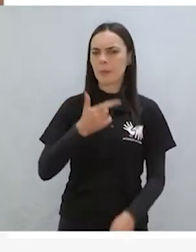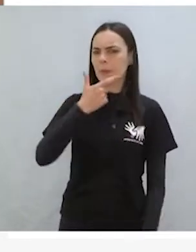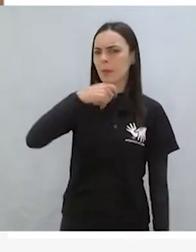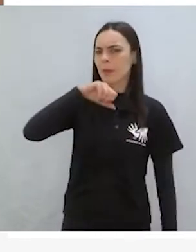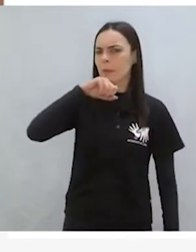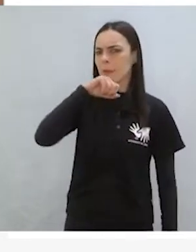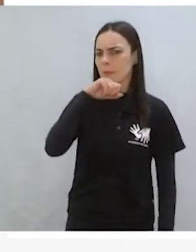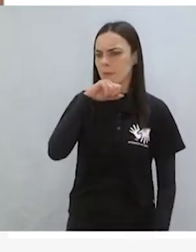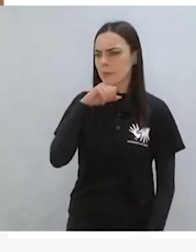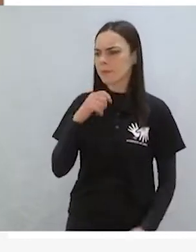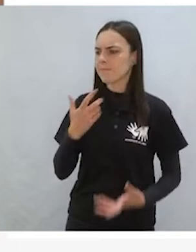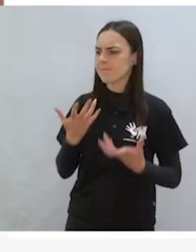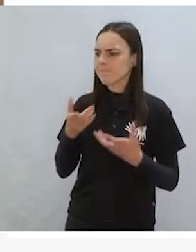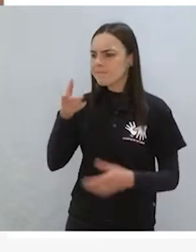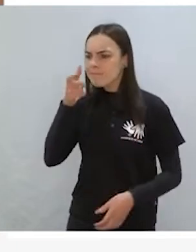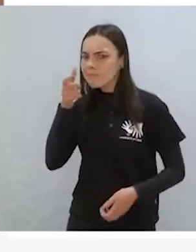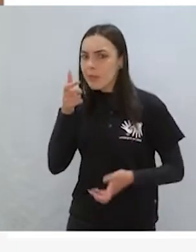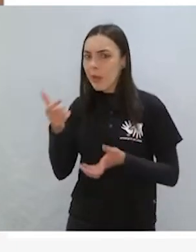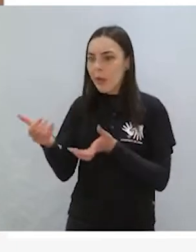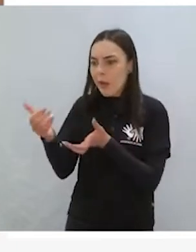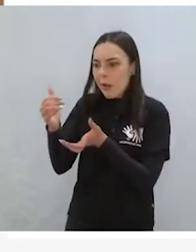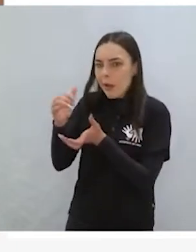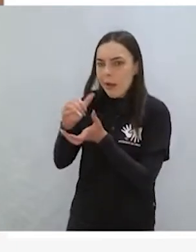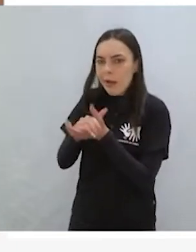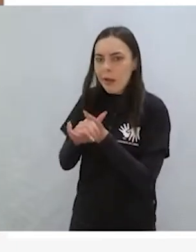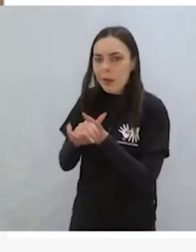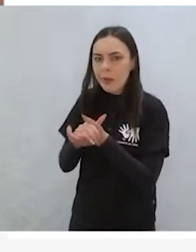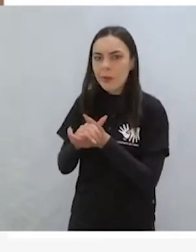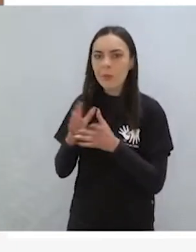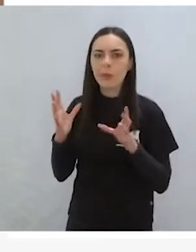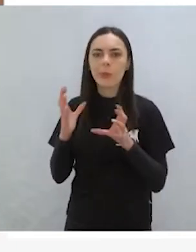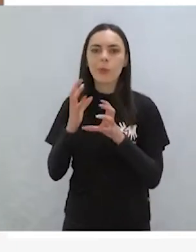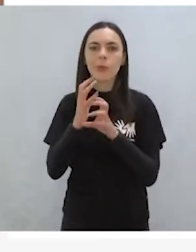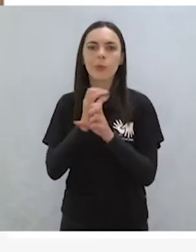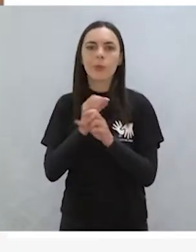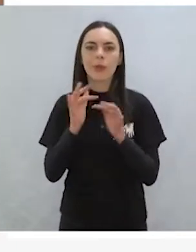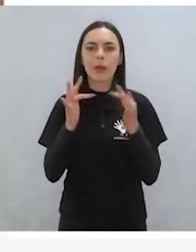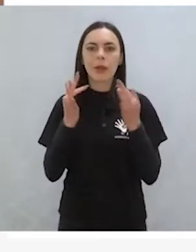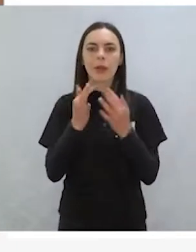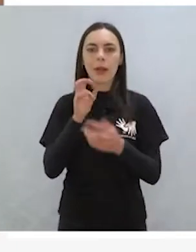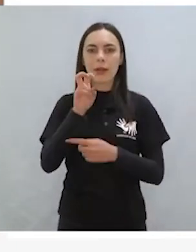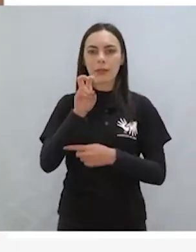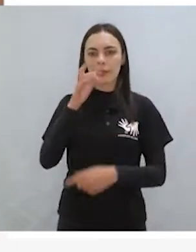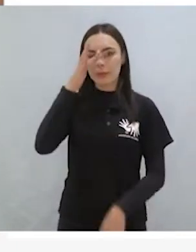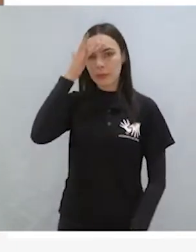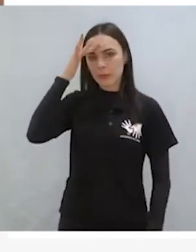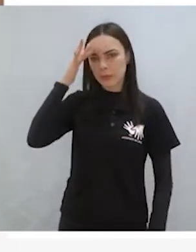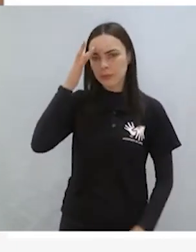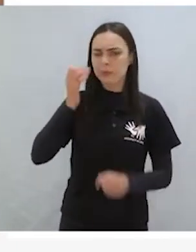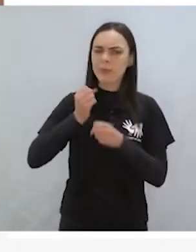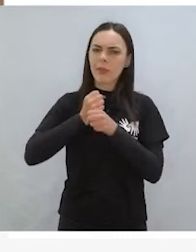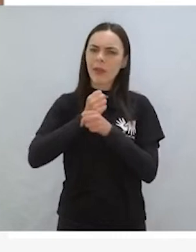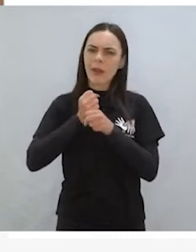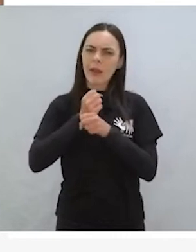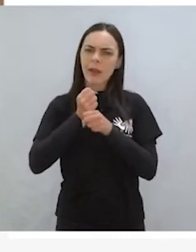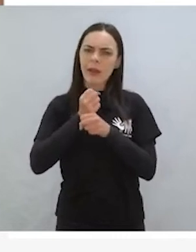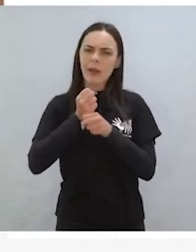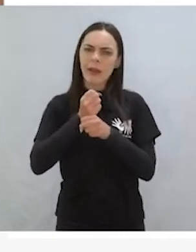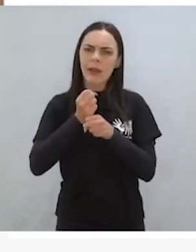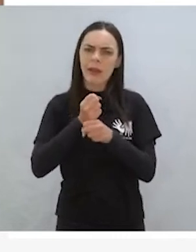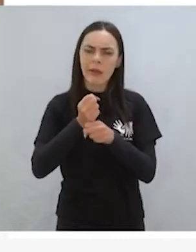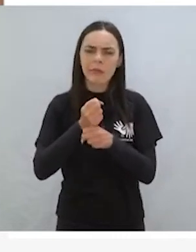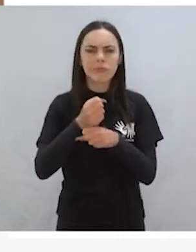de Cinderela casou com a costureira e os cinco foram morar juntos. Alguns anos